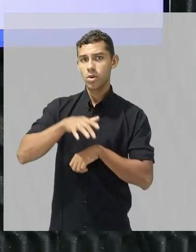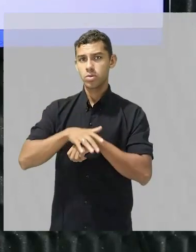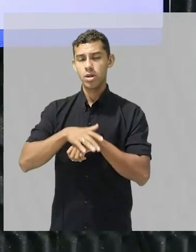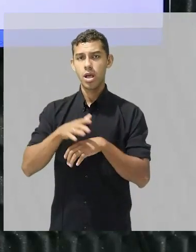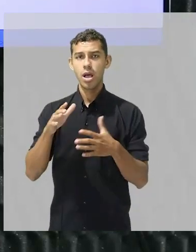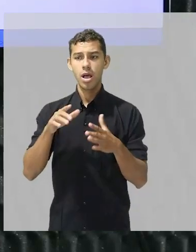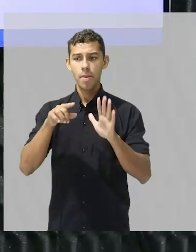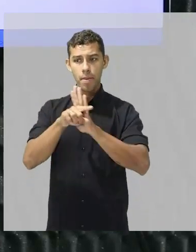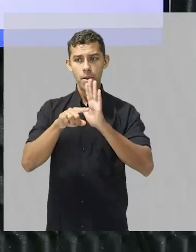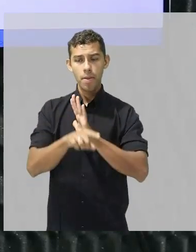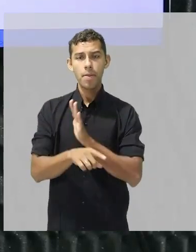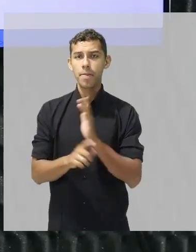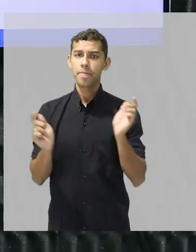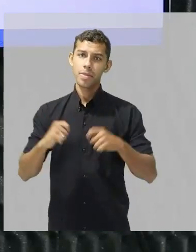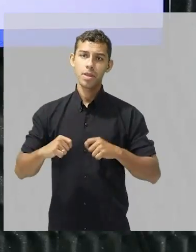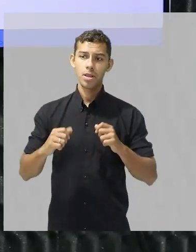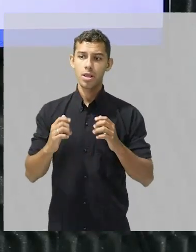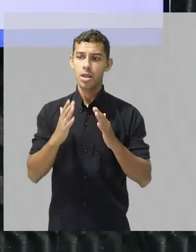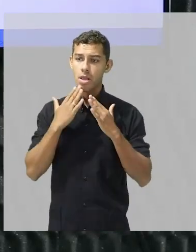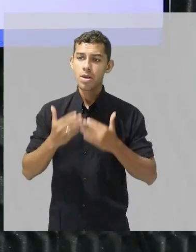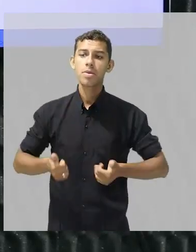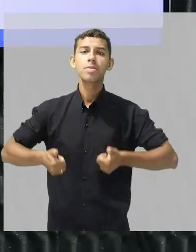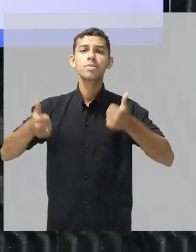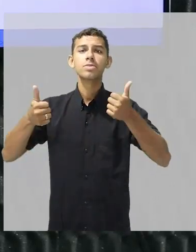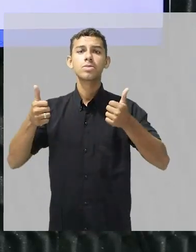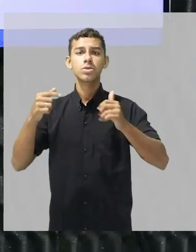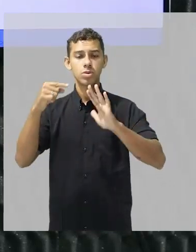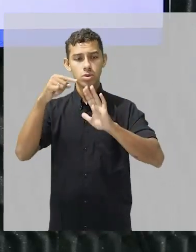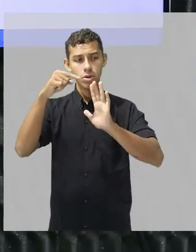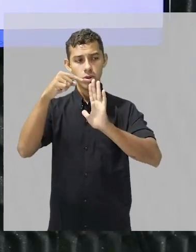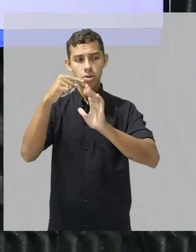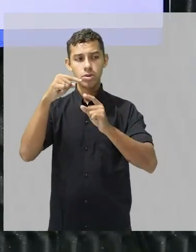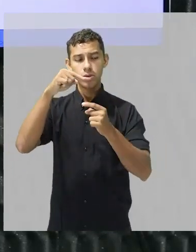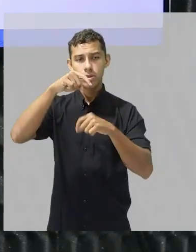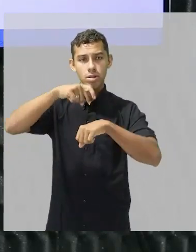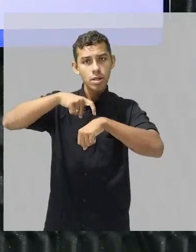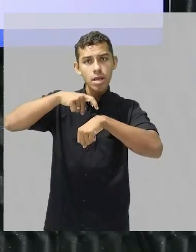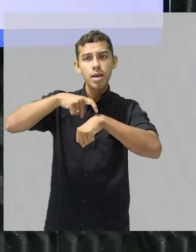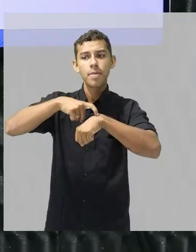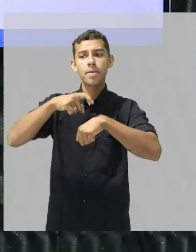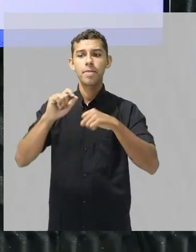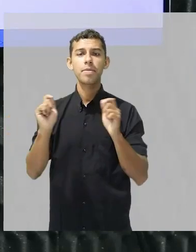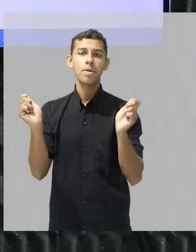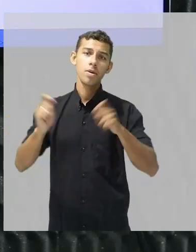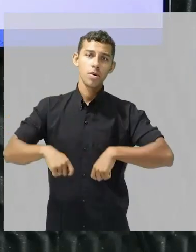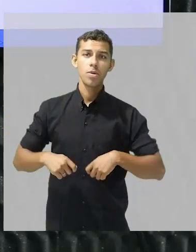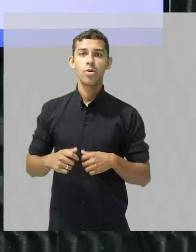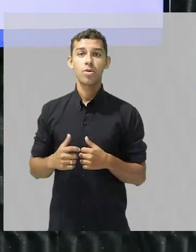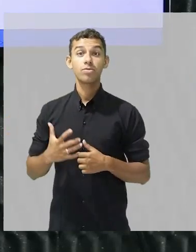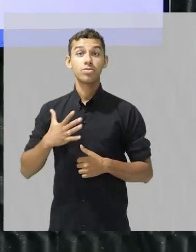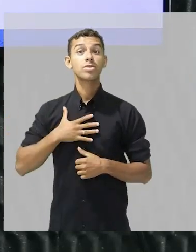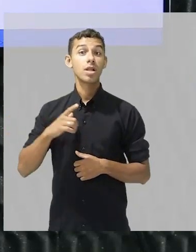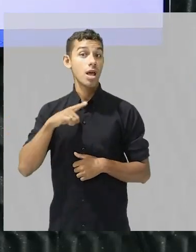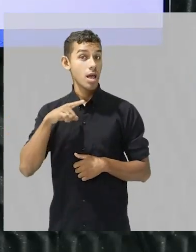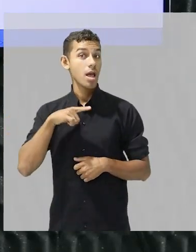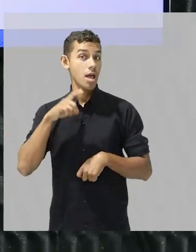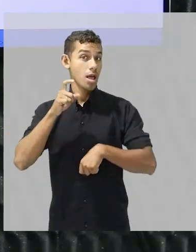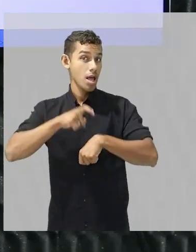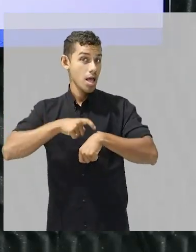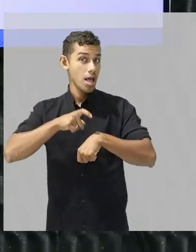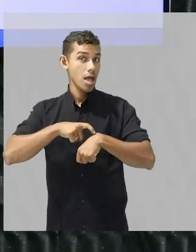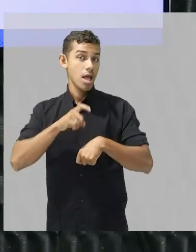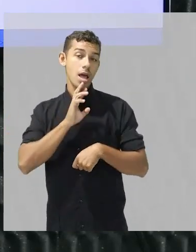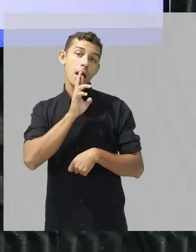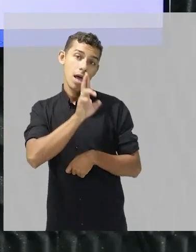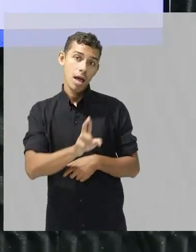cada questão. Você precisa otimizar o máximo possível do tempo para poder você ter tempo, né, para responder,